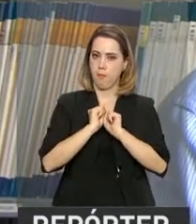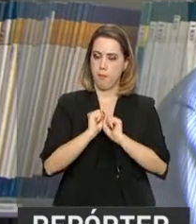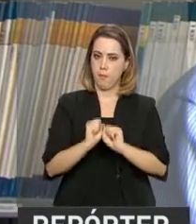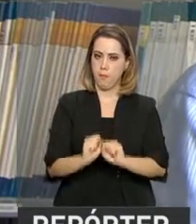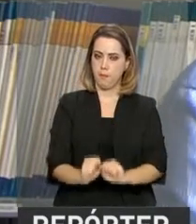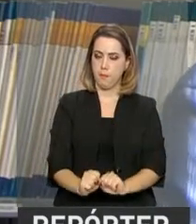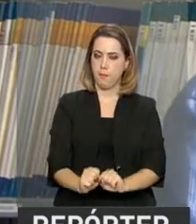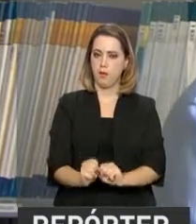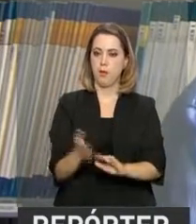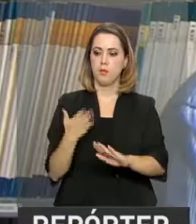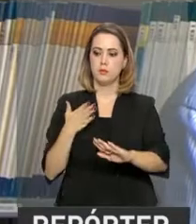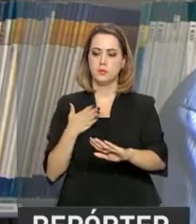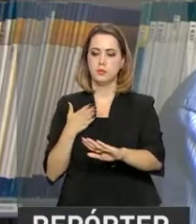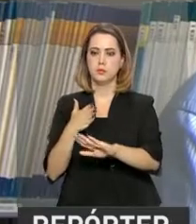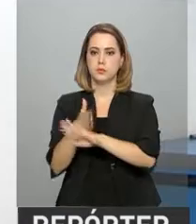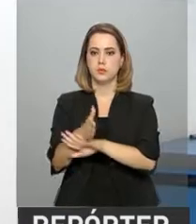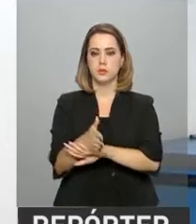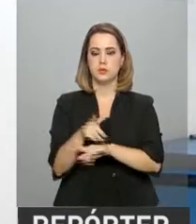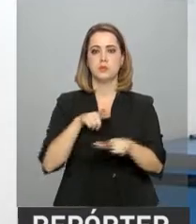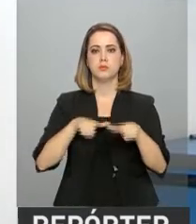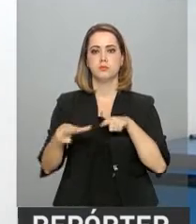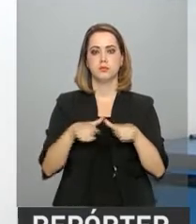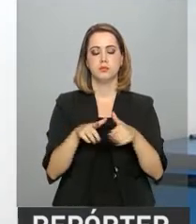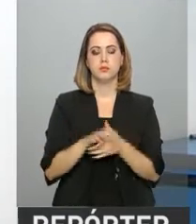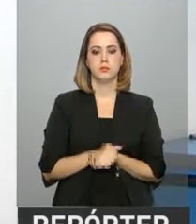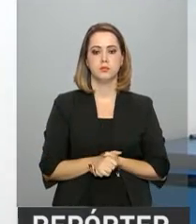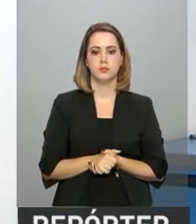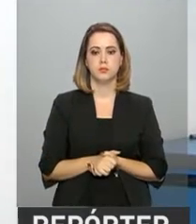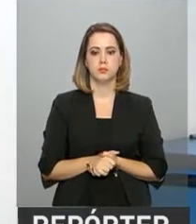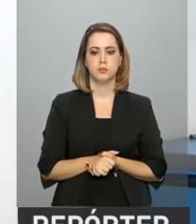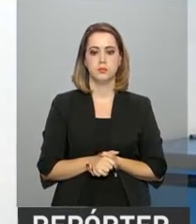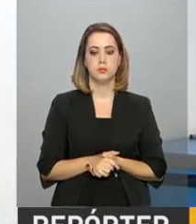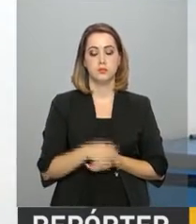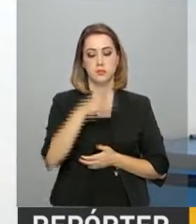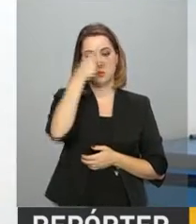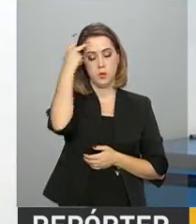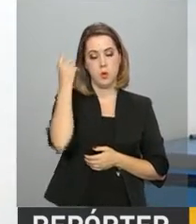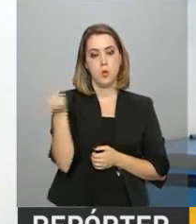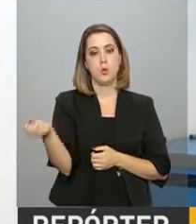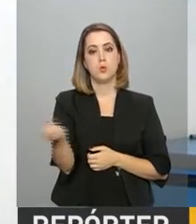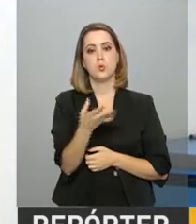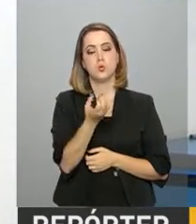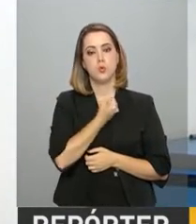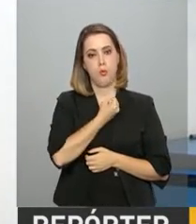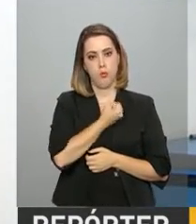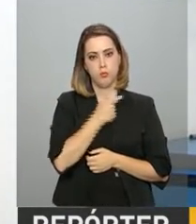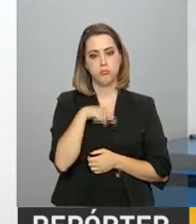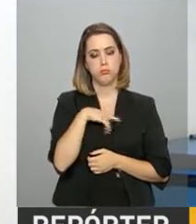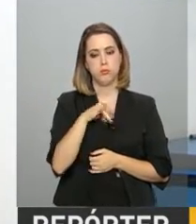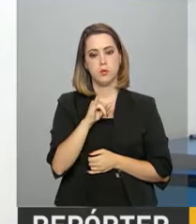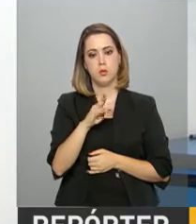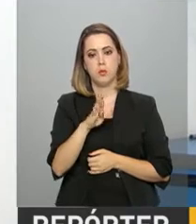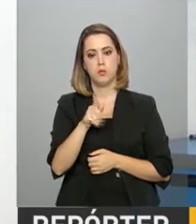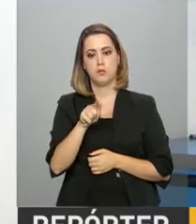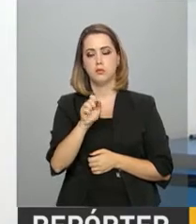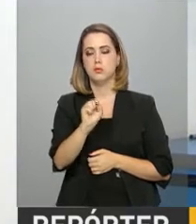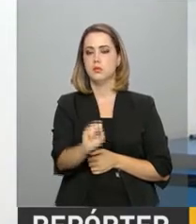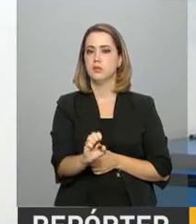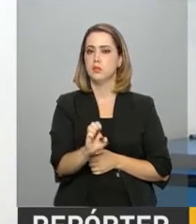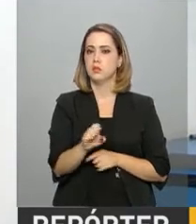para estar na força de trabalho com os novos indicadores do ibge é o governo consegue ter um conhecimento mais específico